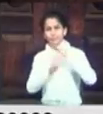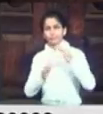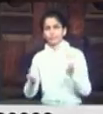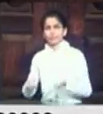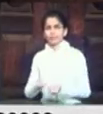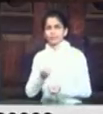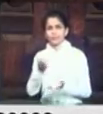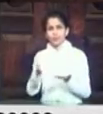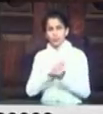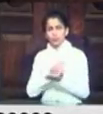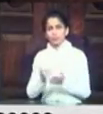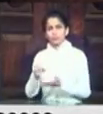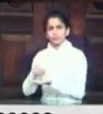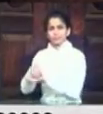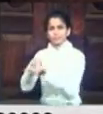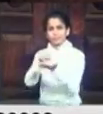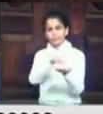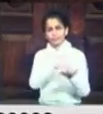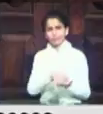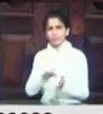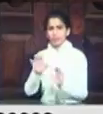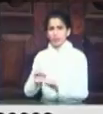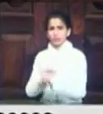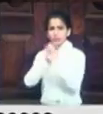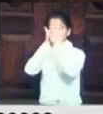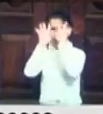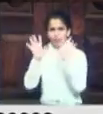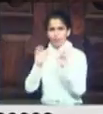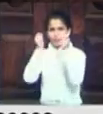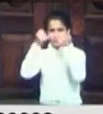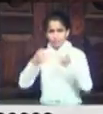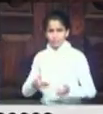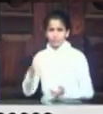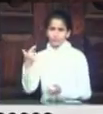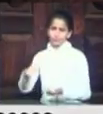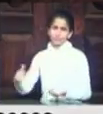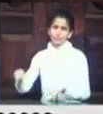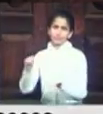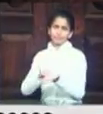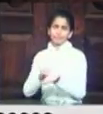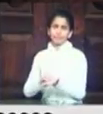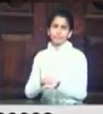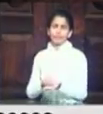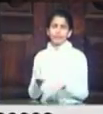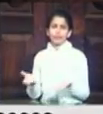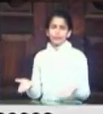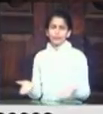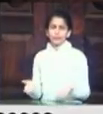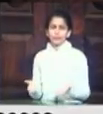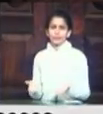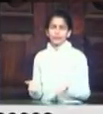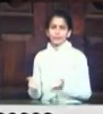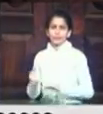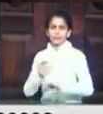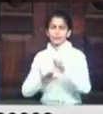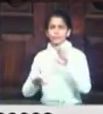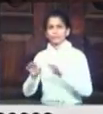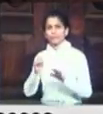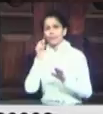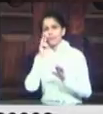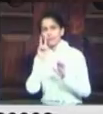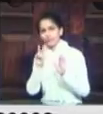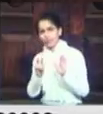feitas e não há nenhuma transparência. Quem cuidar de olhar o